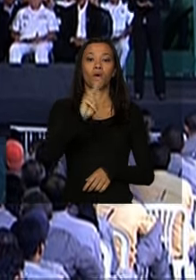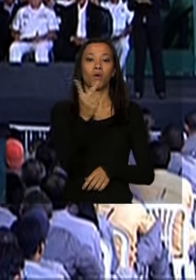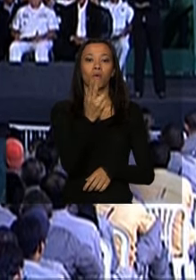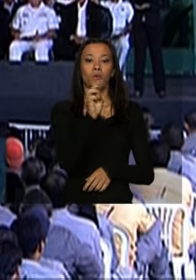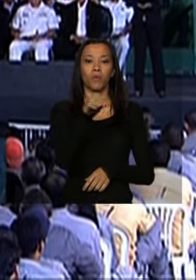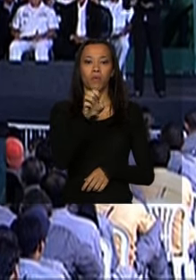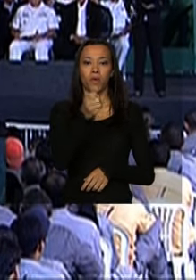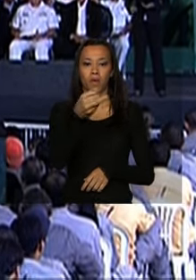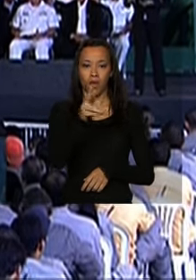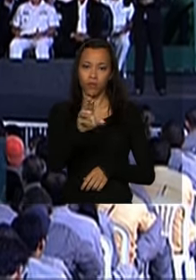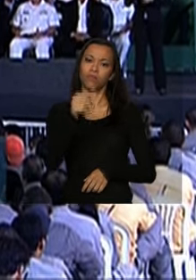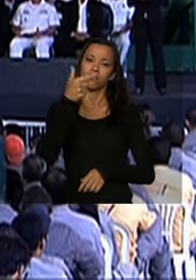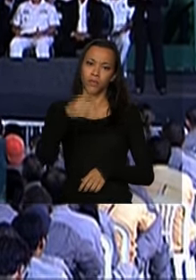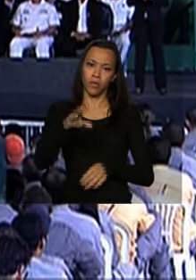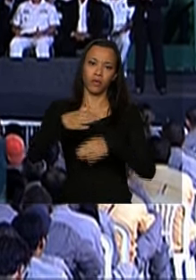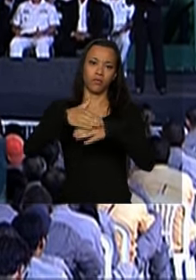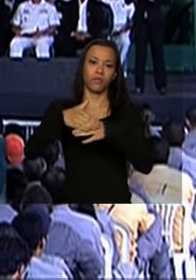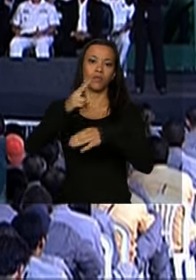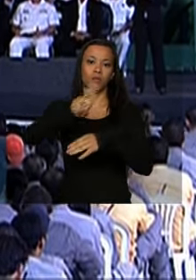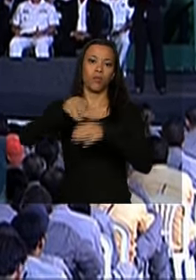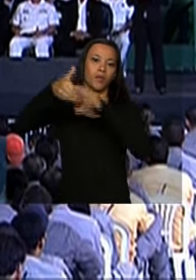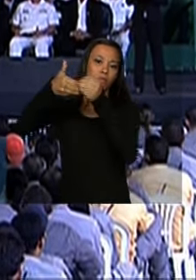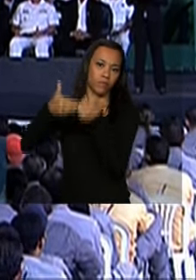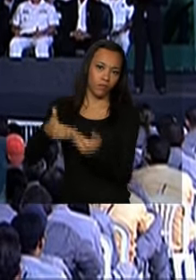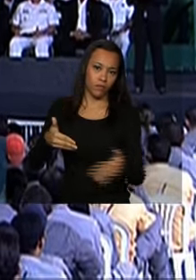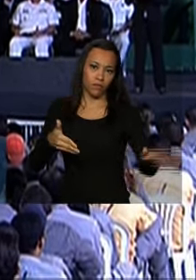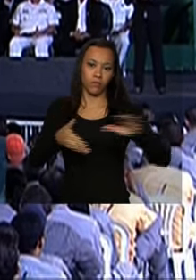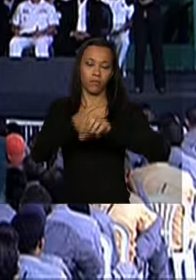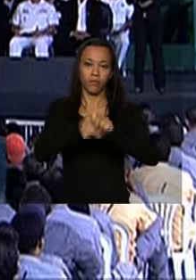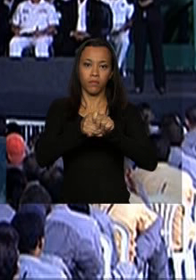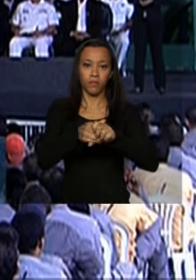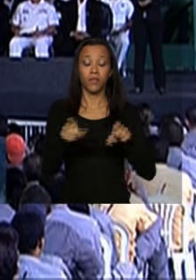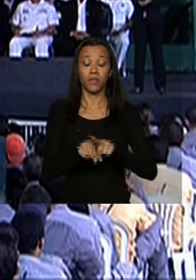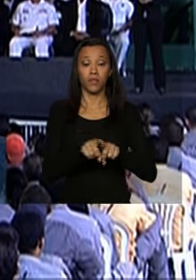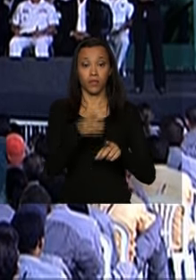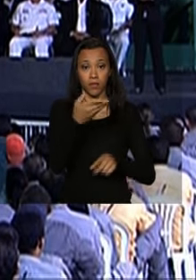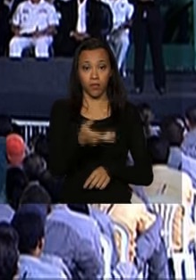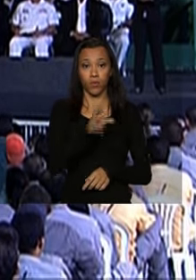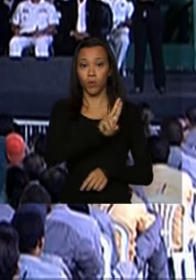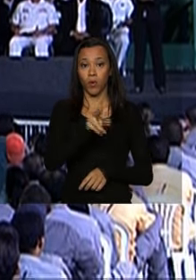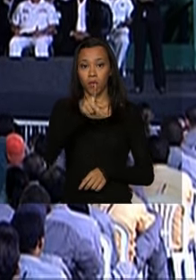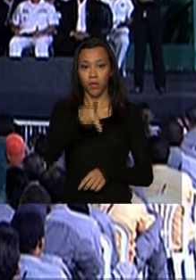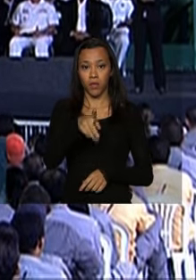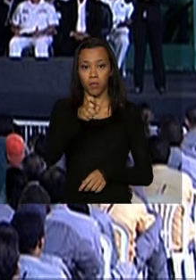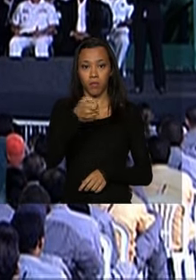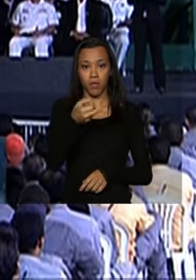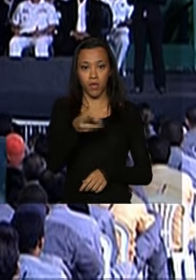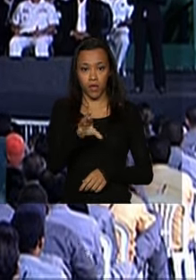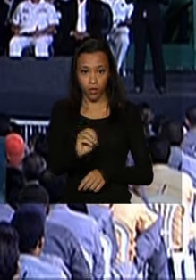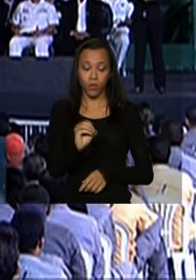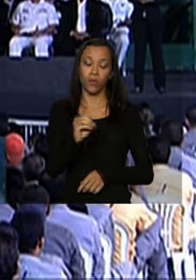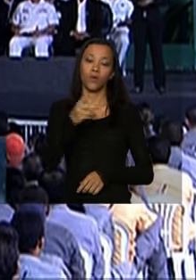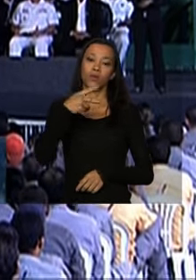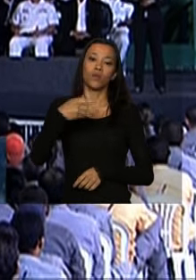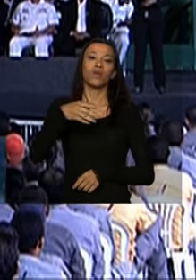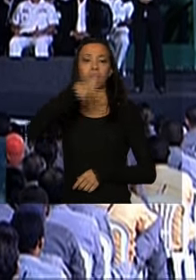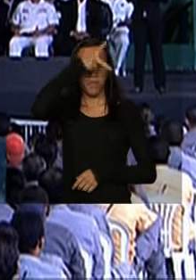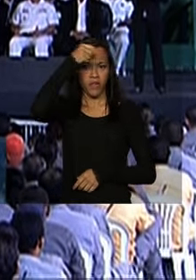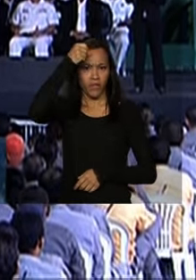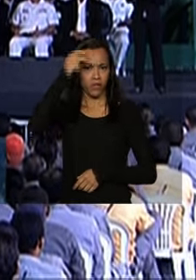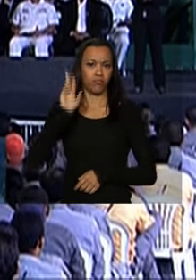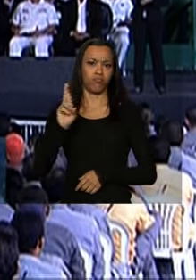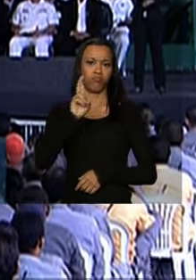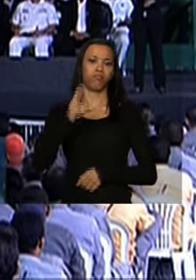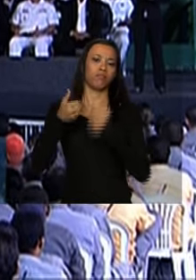deputados aqui presentes. O prefeito em exercício de Pujuca, Pedro Mendes, a quem saúdo todos os demais prefeitos e representantes